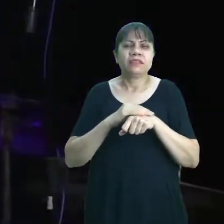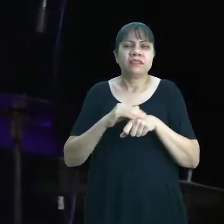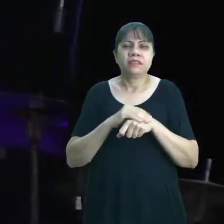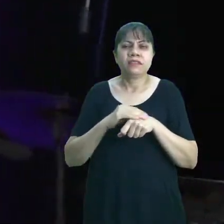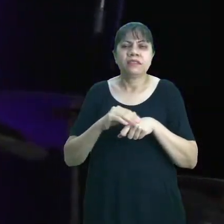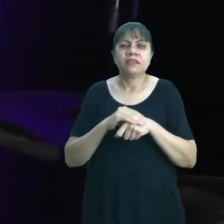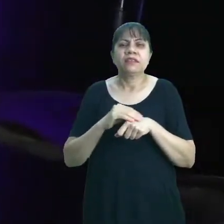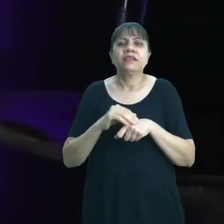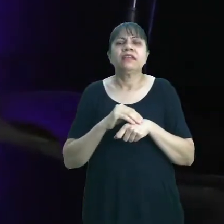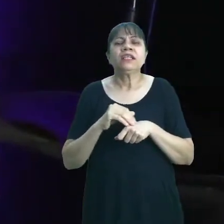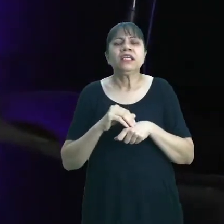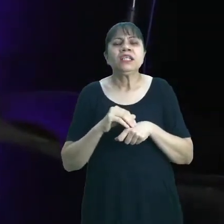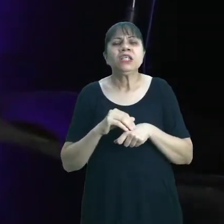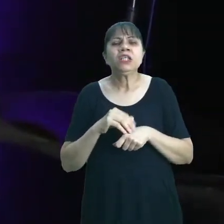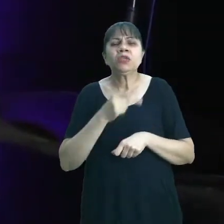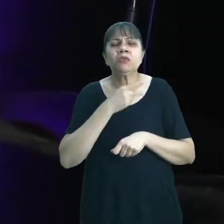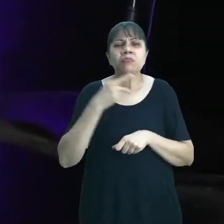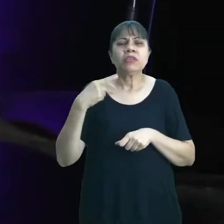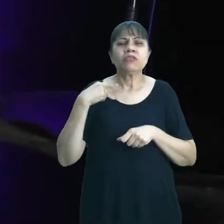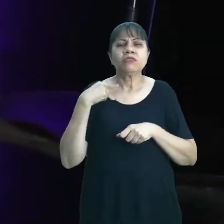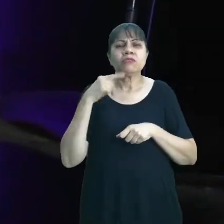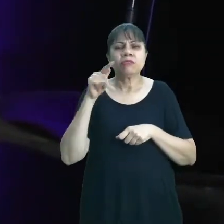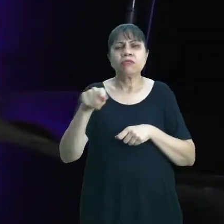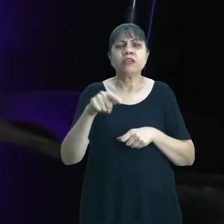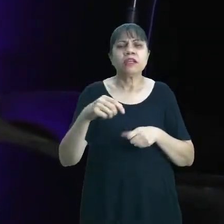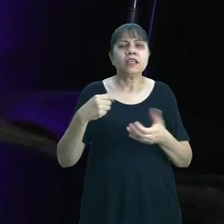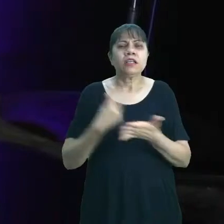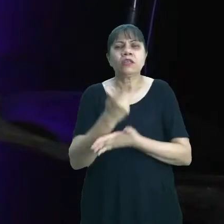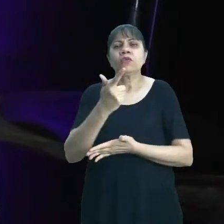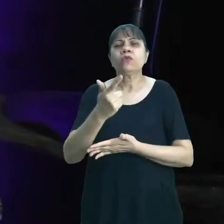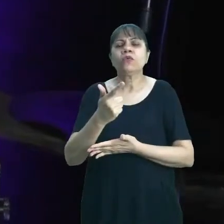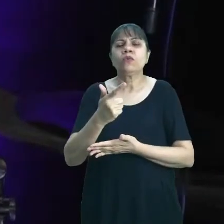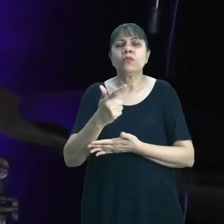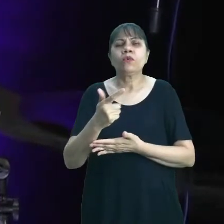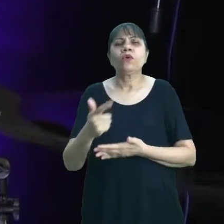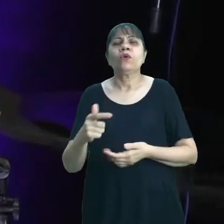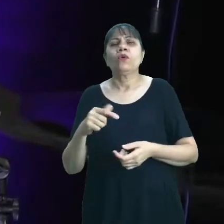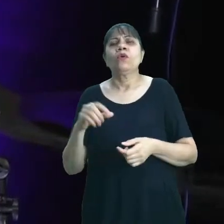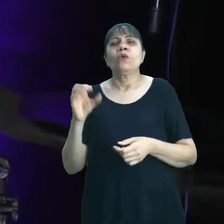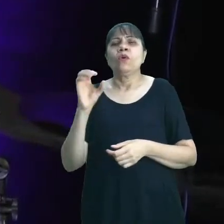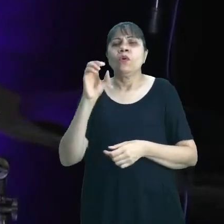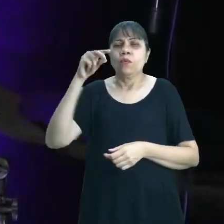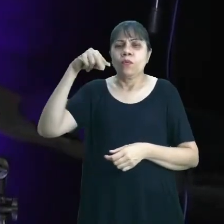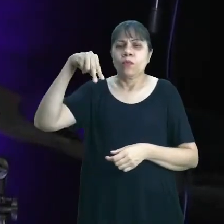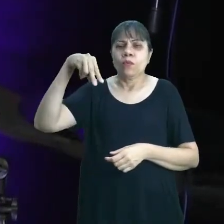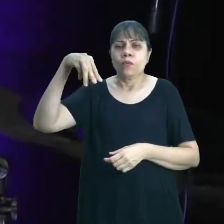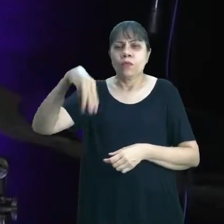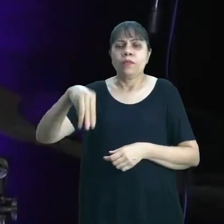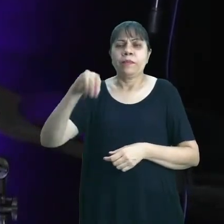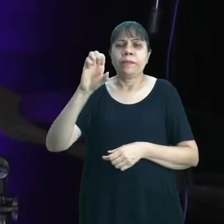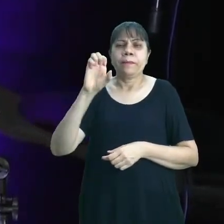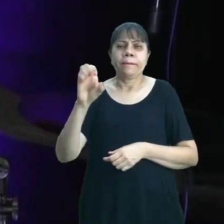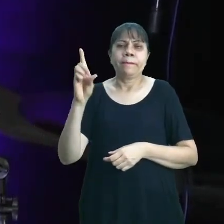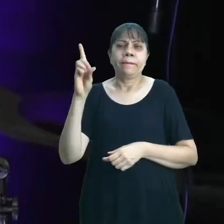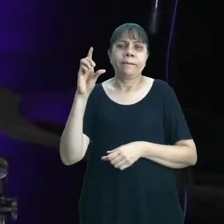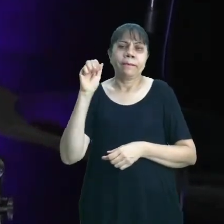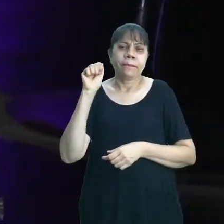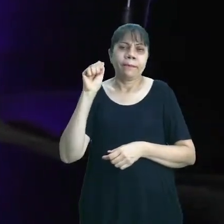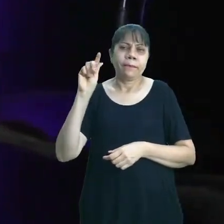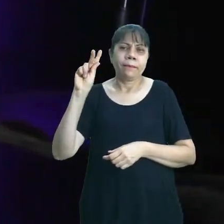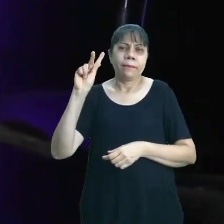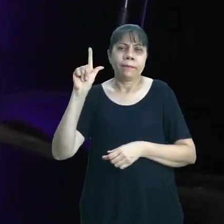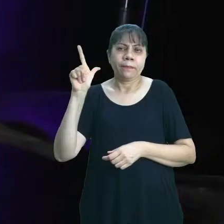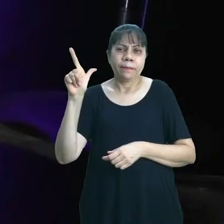aí, uma medalha, né, que vinha uma munição, como se fosse medalha num cordão. Aí ele disse: o que o pastor vai achar se ver